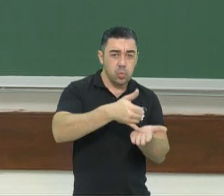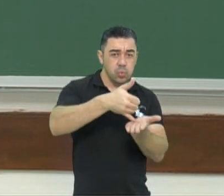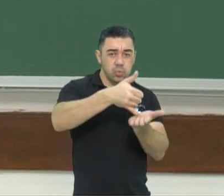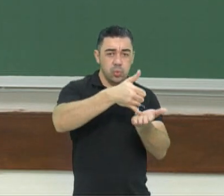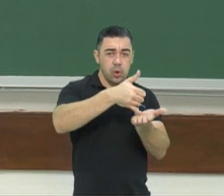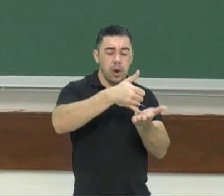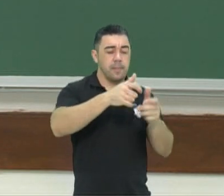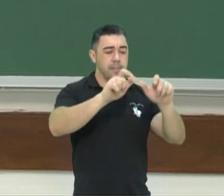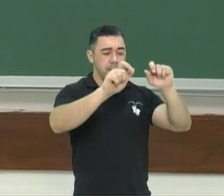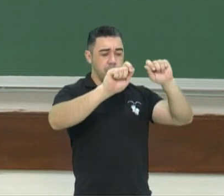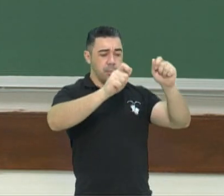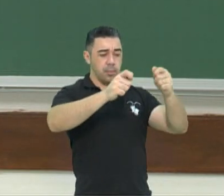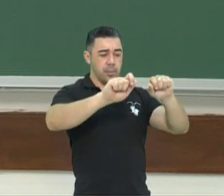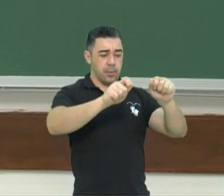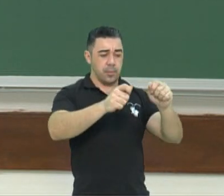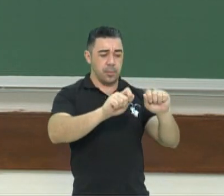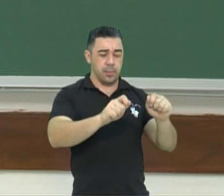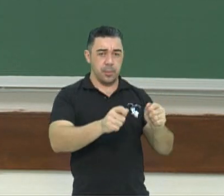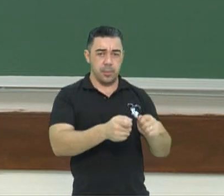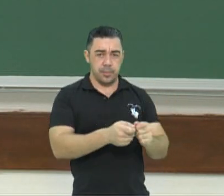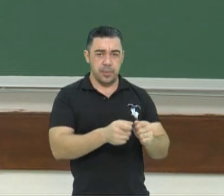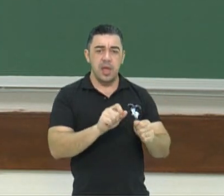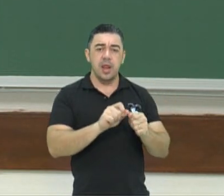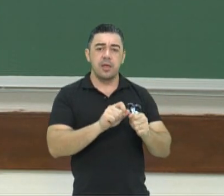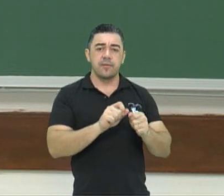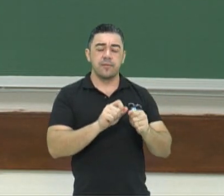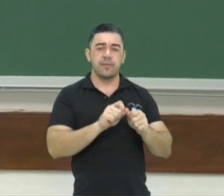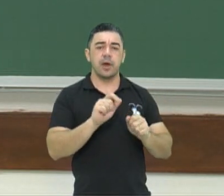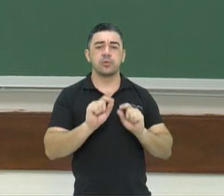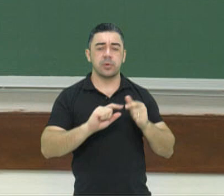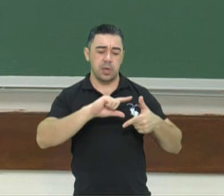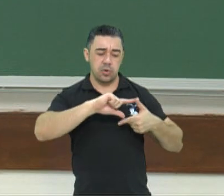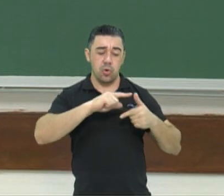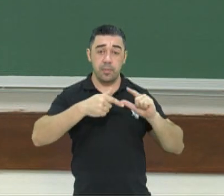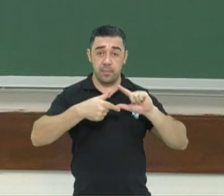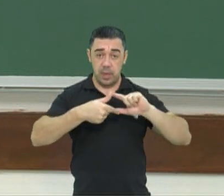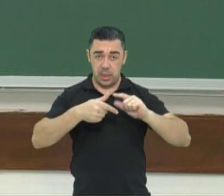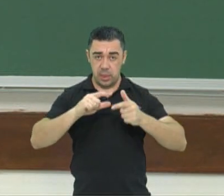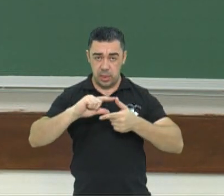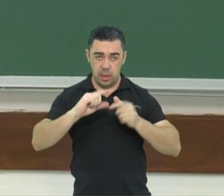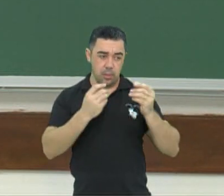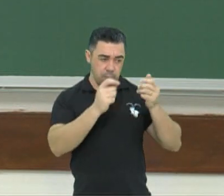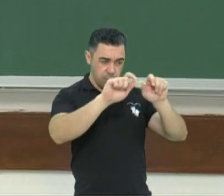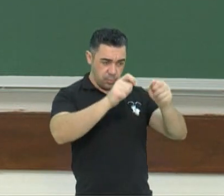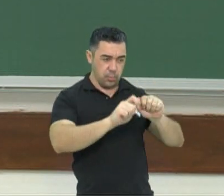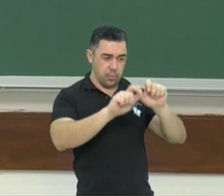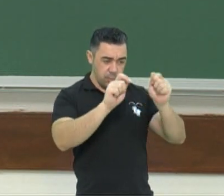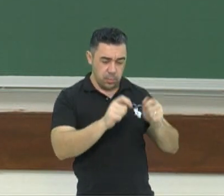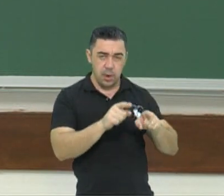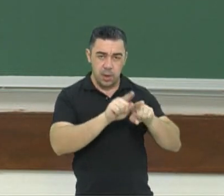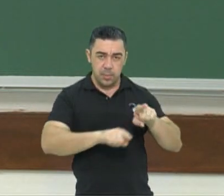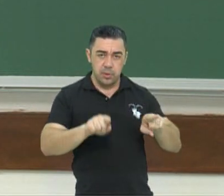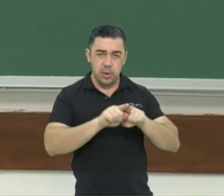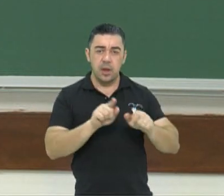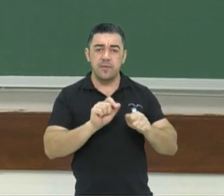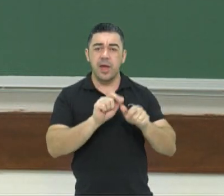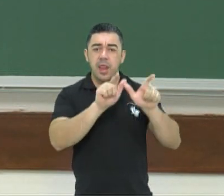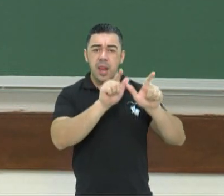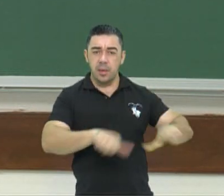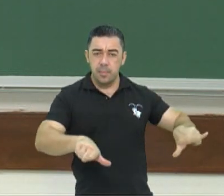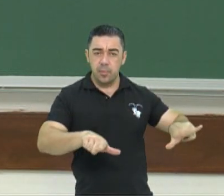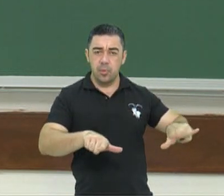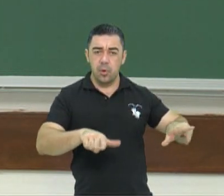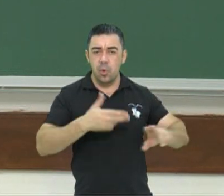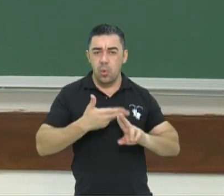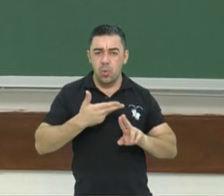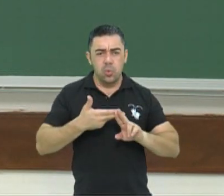minimalismo? Ele coloca formas naturais geometrizadas como repetição. Ou seja, ele faz uma coisa extremamente limpa, muito poucos elementos para